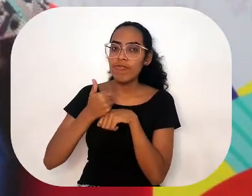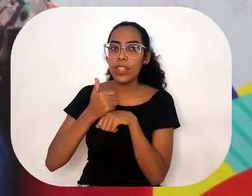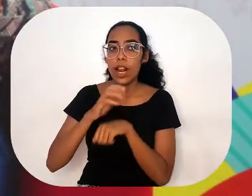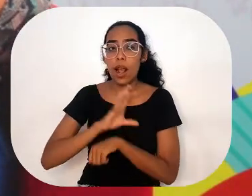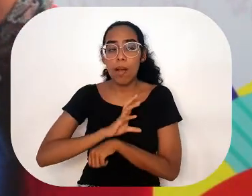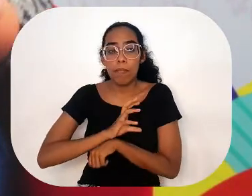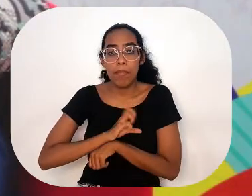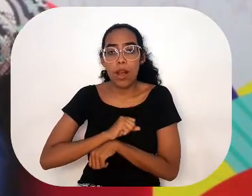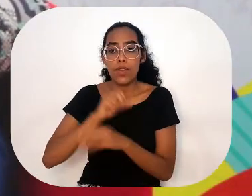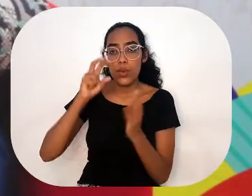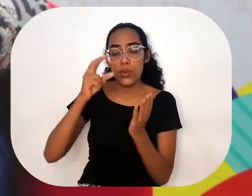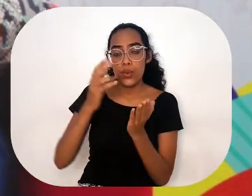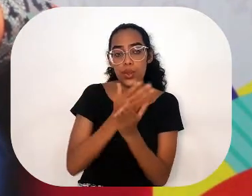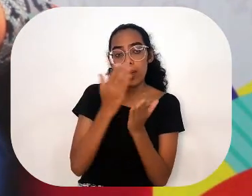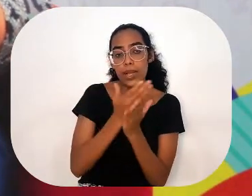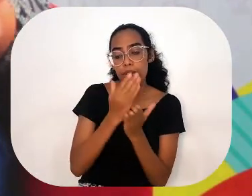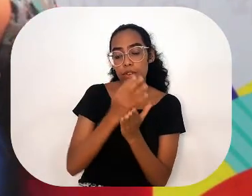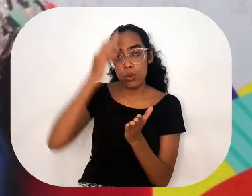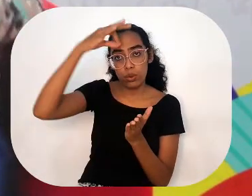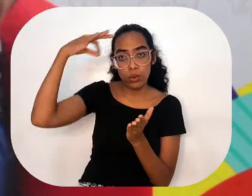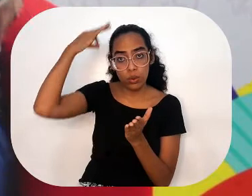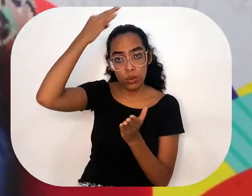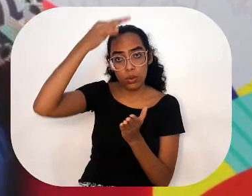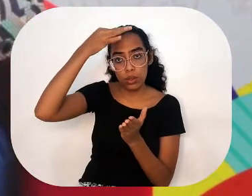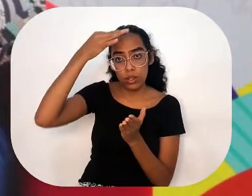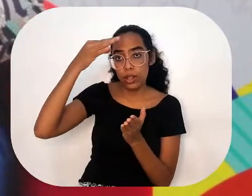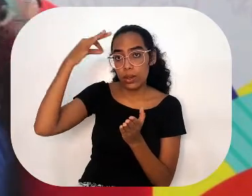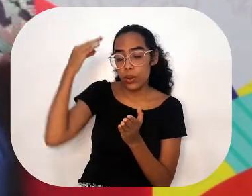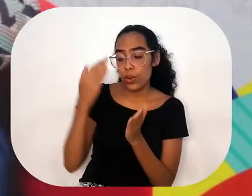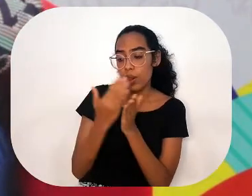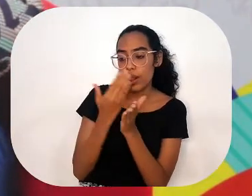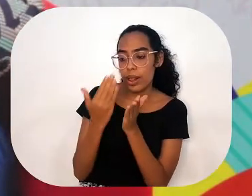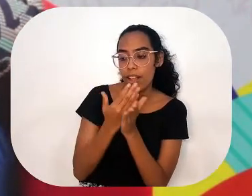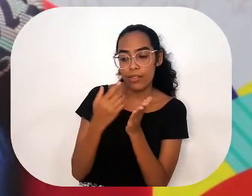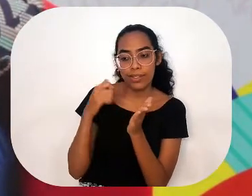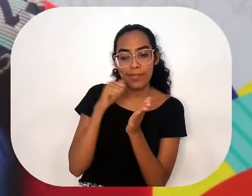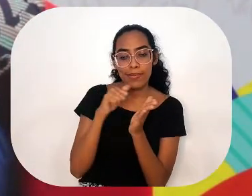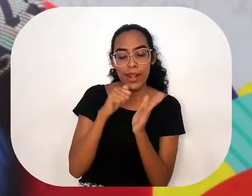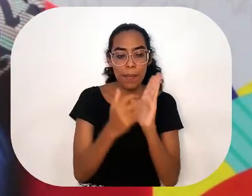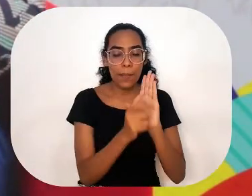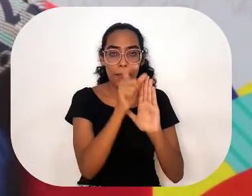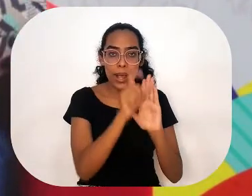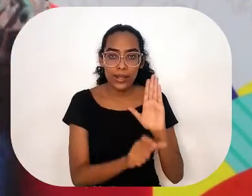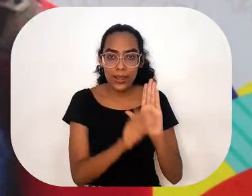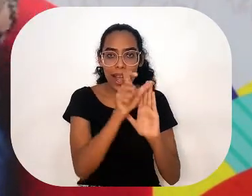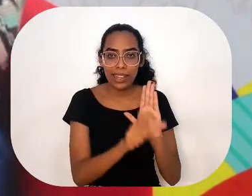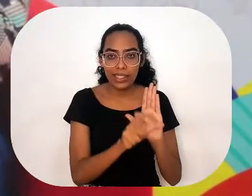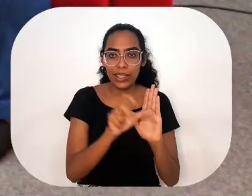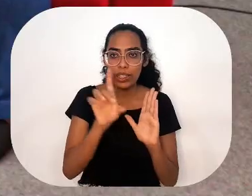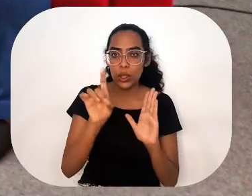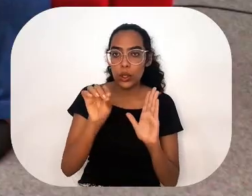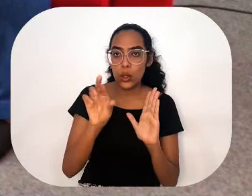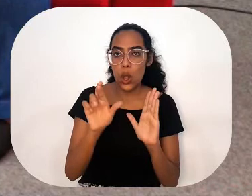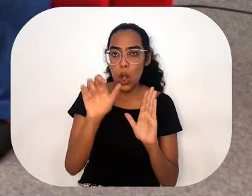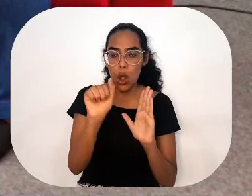gostava muito era o livro dos Santos e esse livro aparece nas mãos da Dora Doralina o